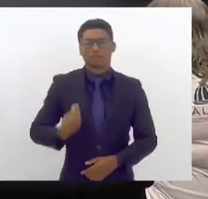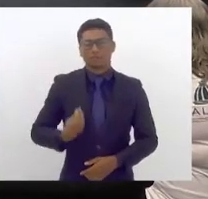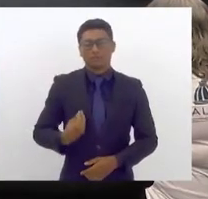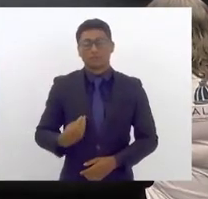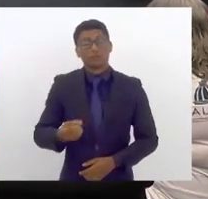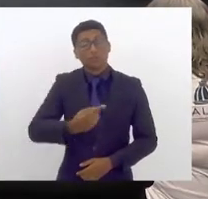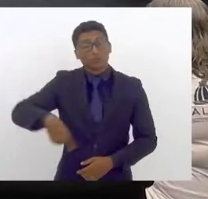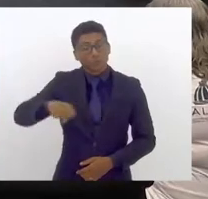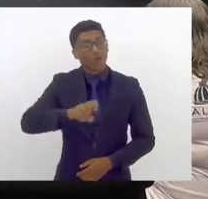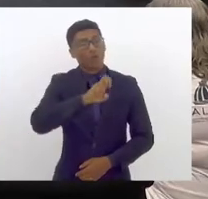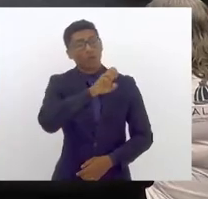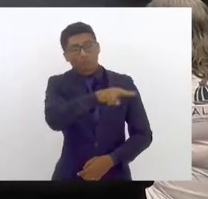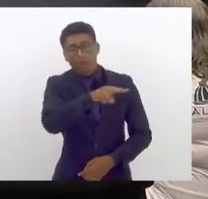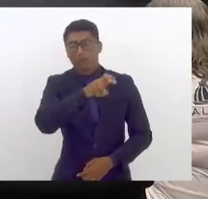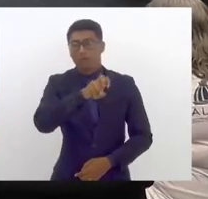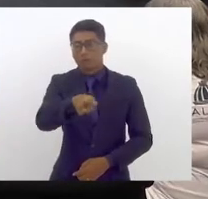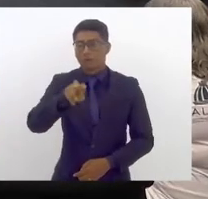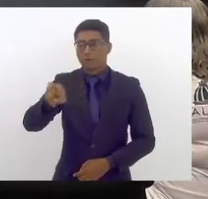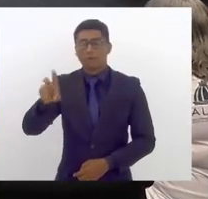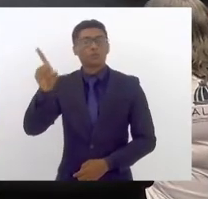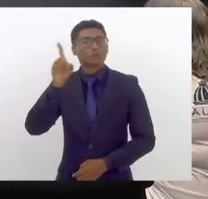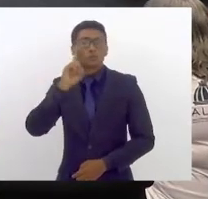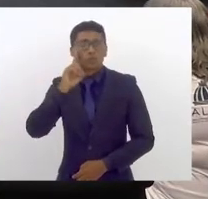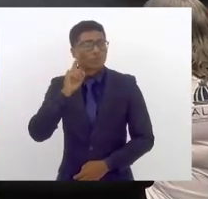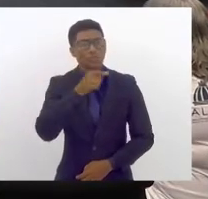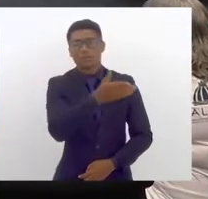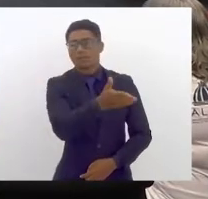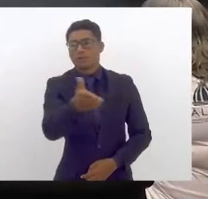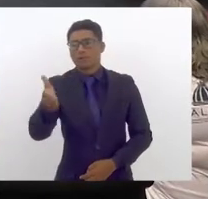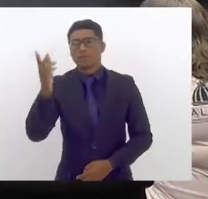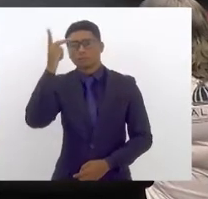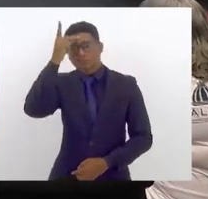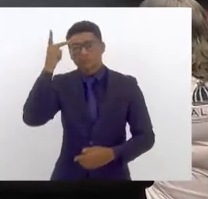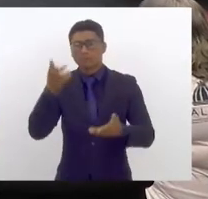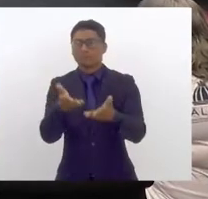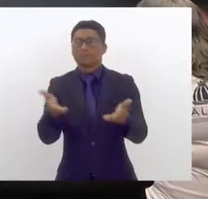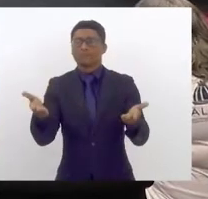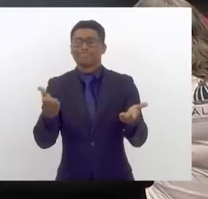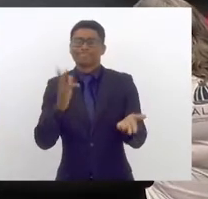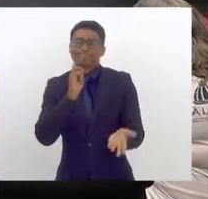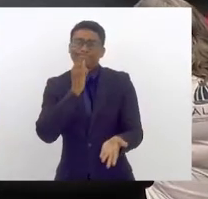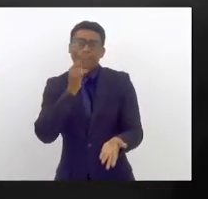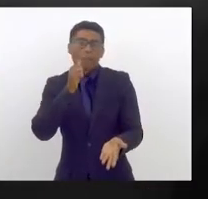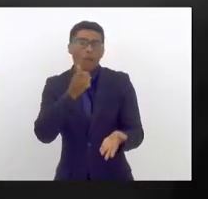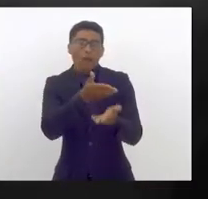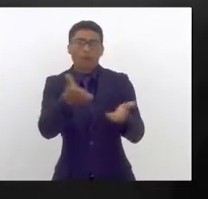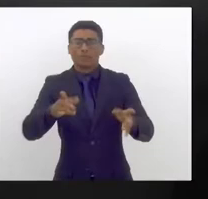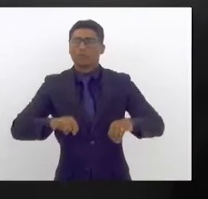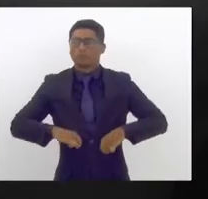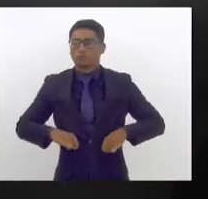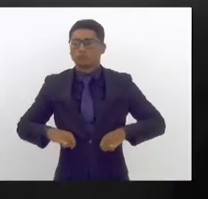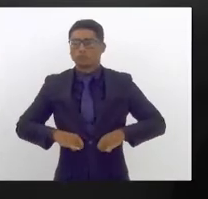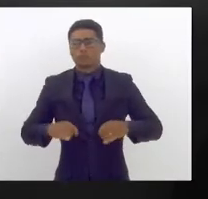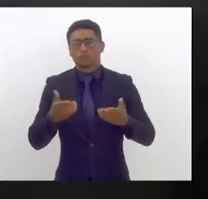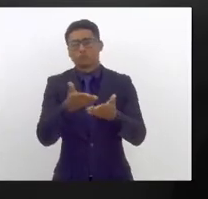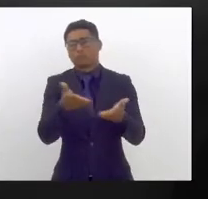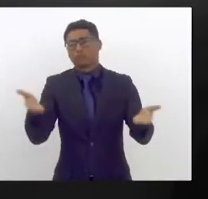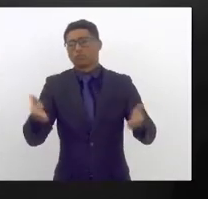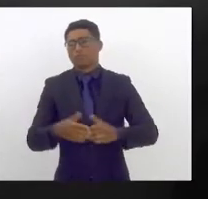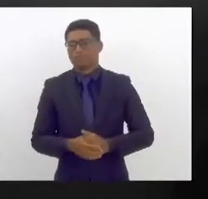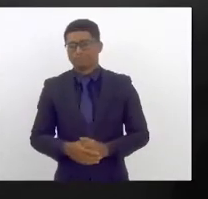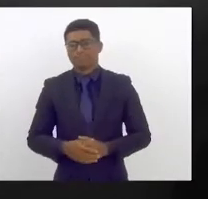vê todos os dias né que infelizmente é o que as mulheres estão passando aí no